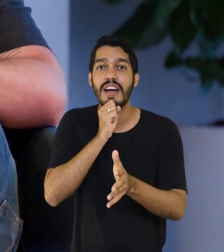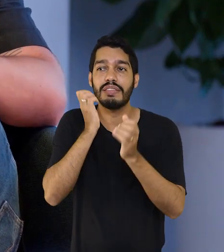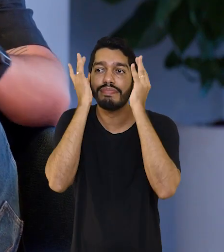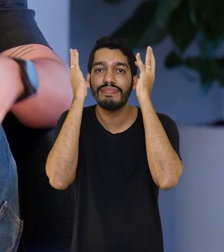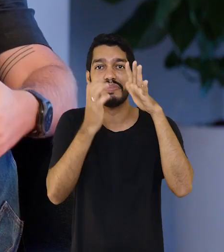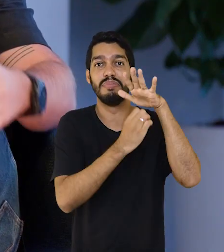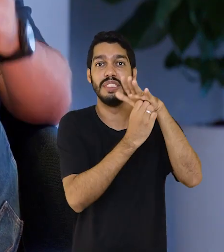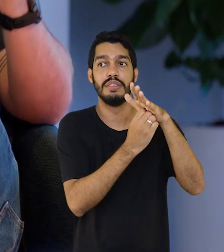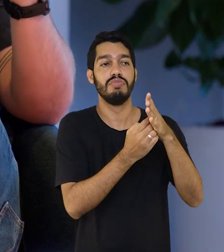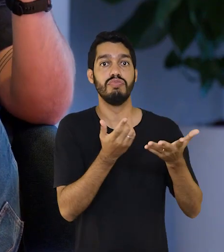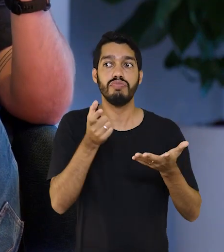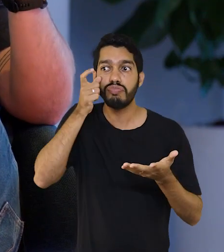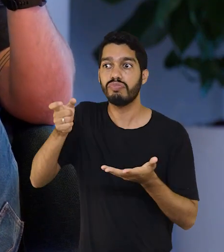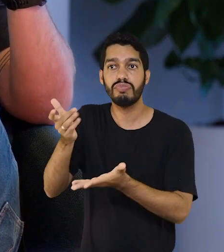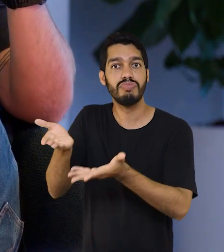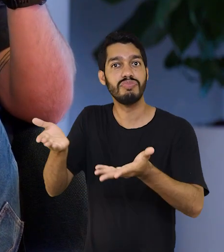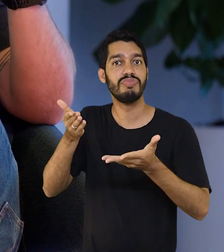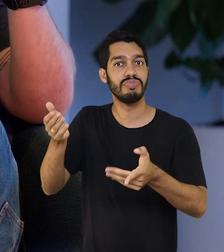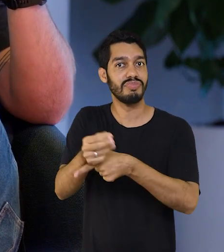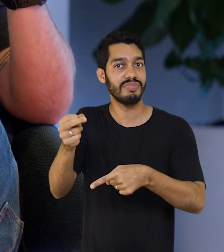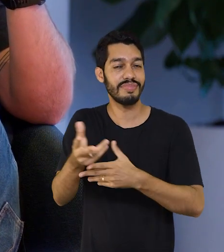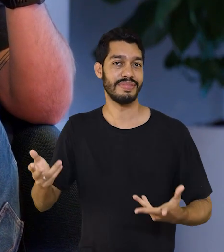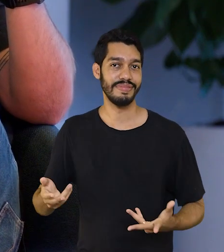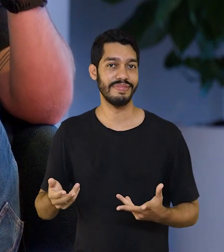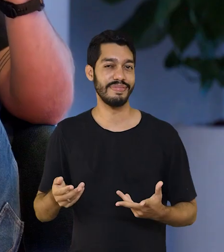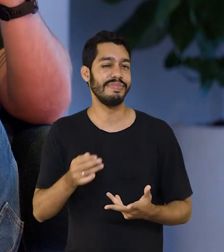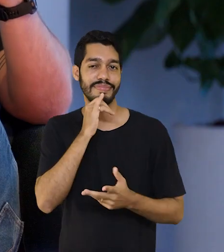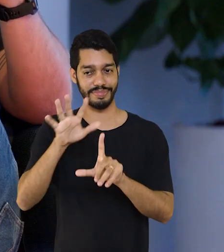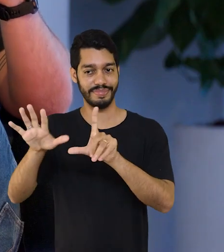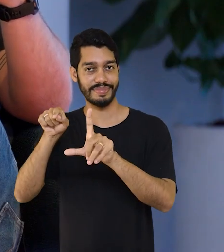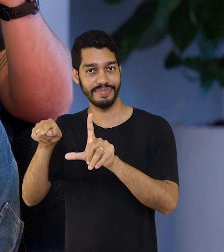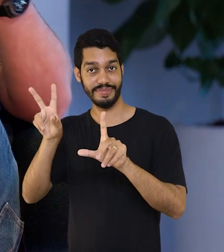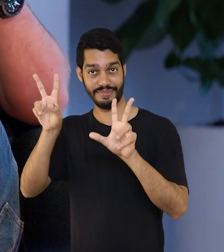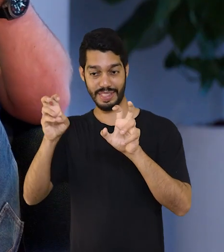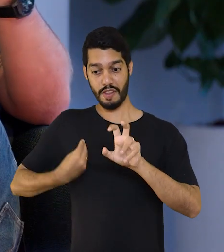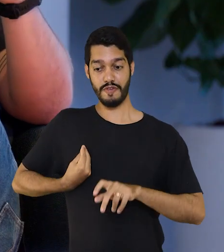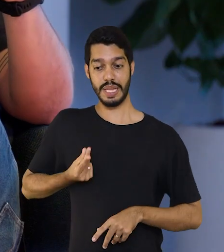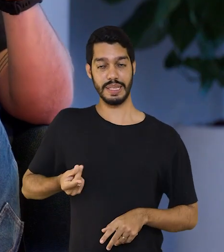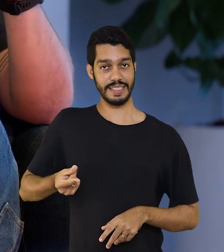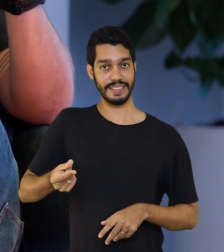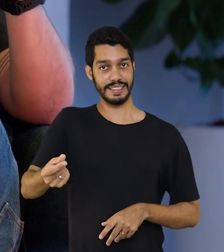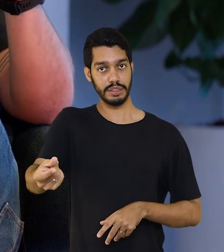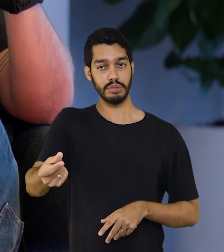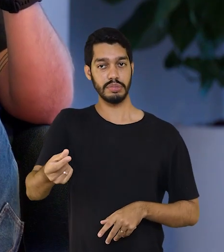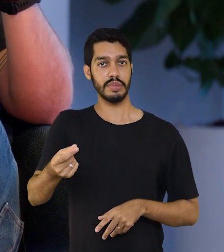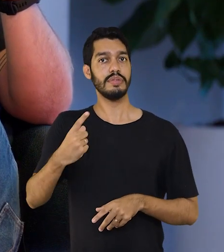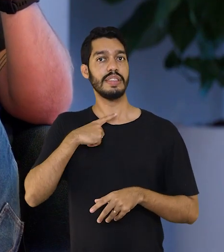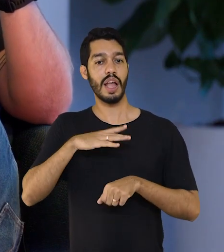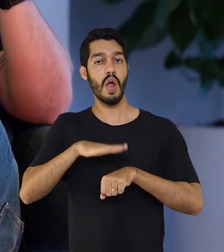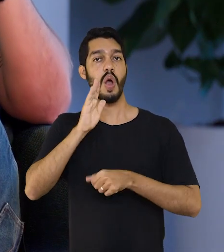da calvície. Mas a verdade é que o assunto longevidade, quando a gente analisa lá na plataforma da